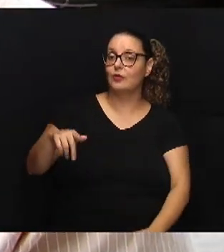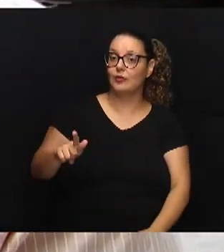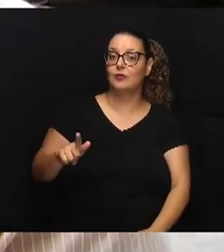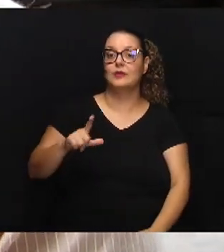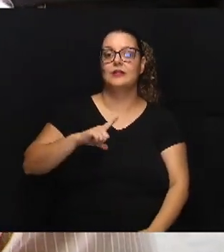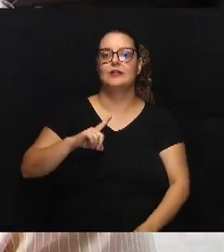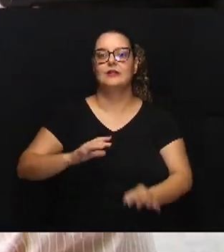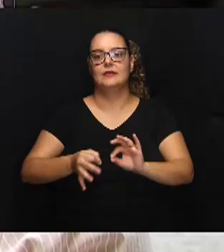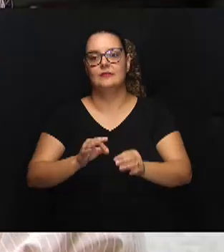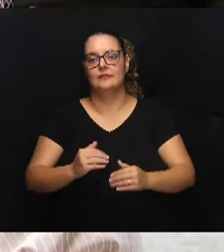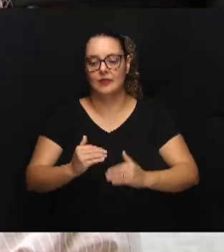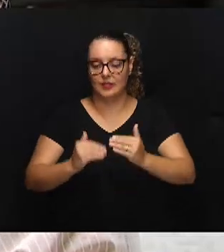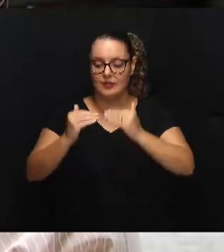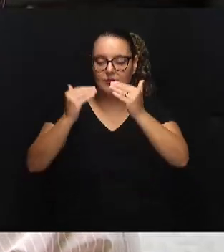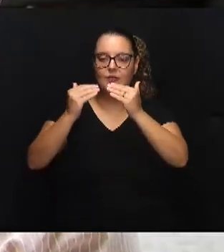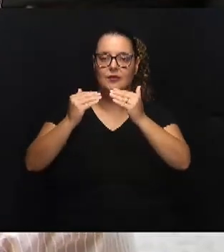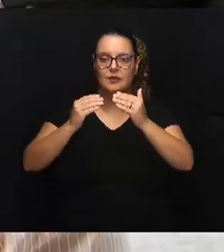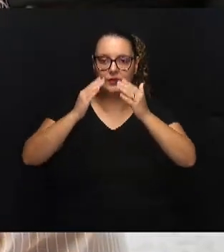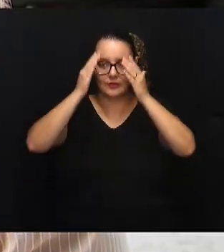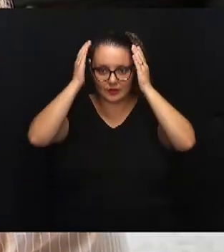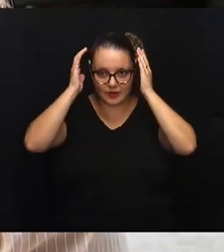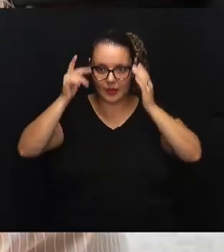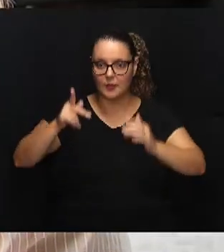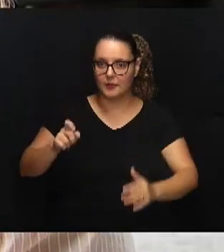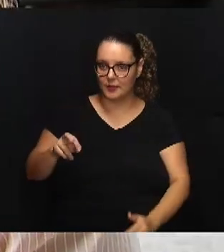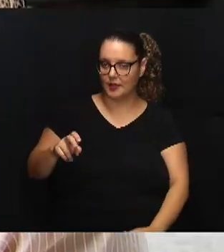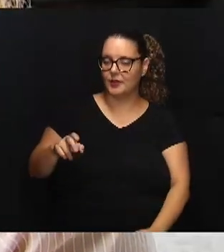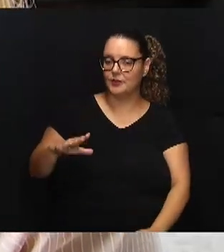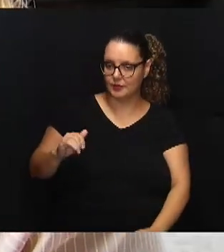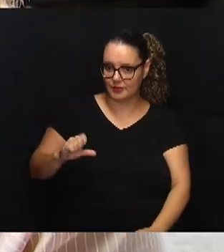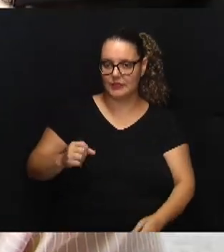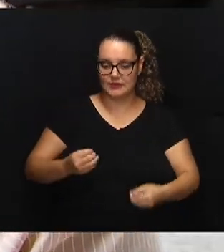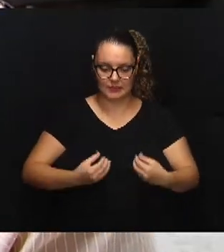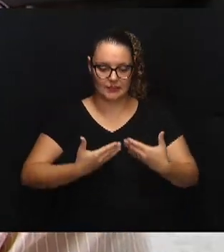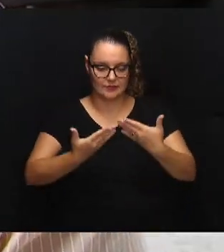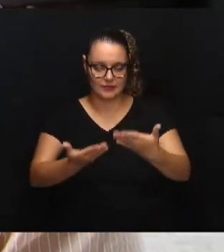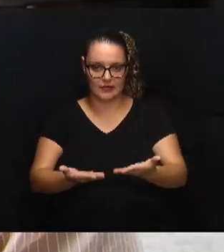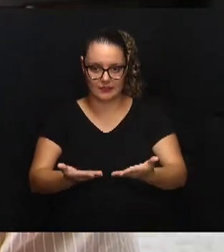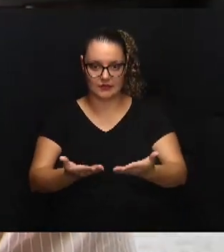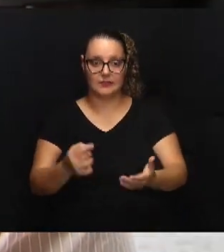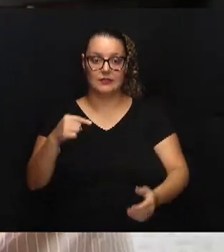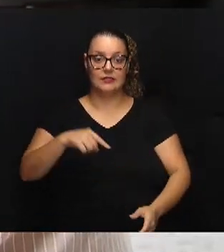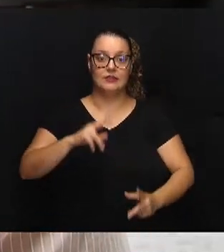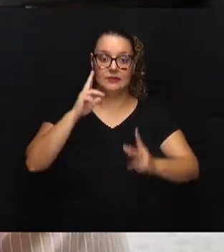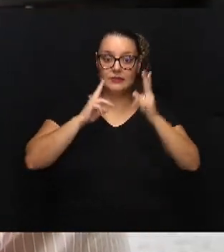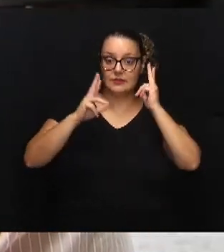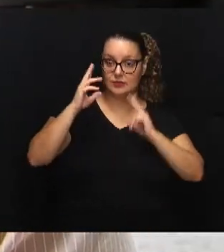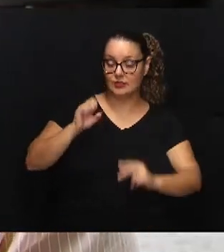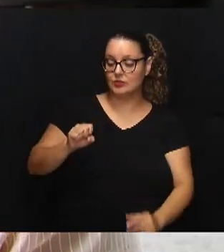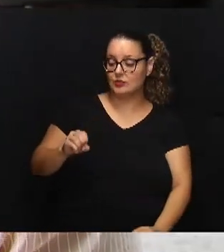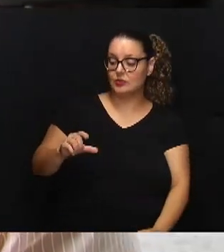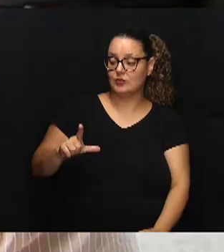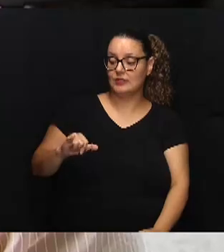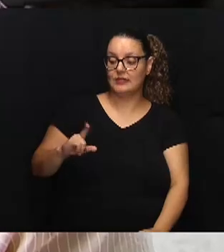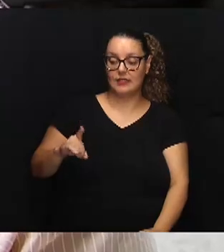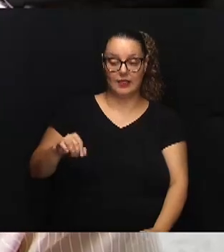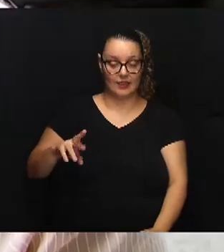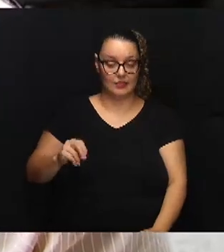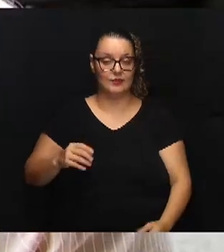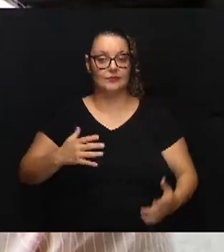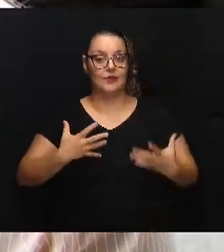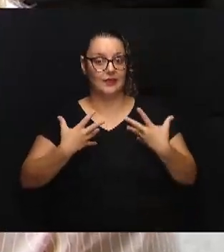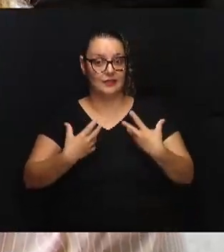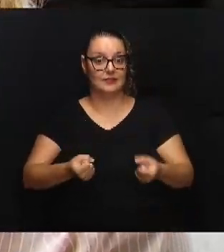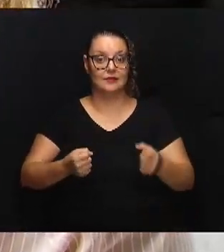oficina e fabrica as perucas, né, que são doadas. E nesse corte solidário nós recebemos doação de